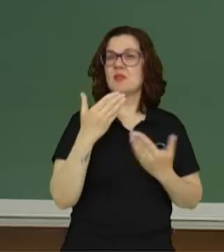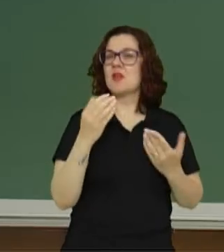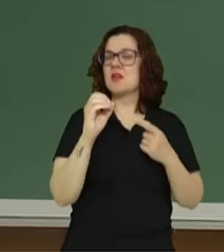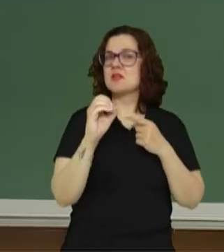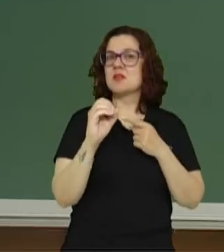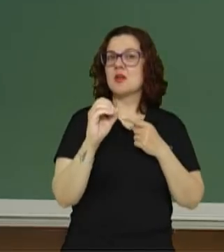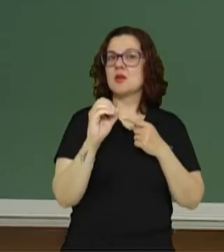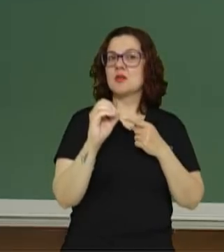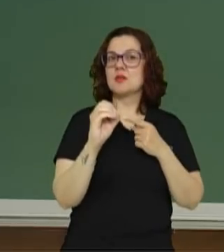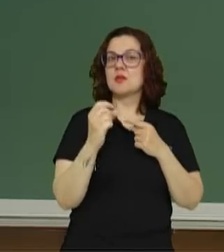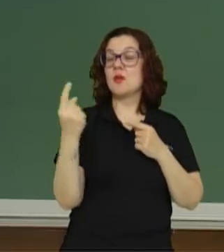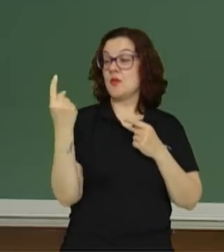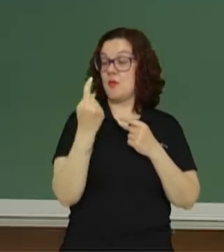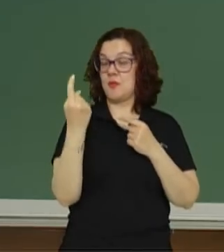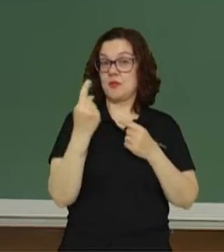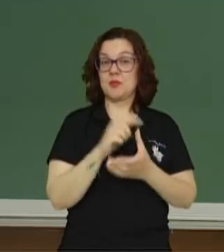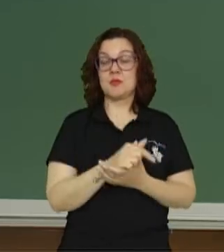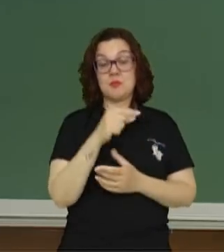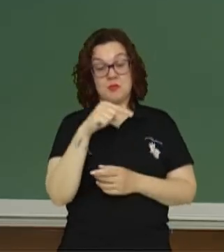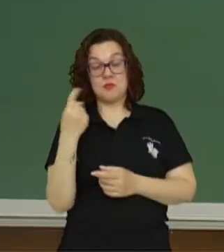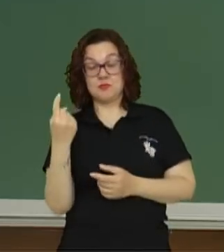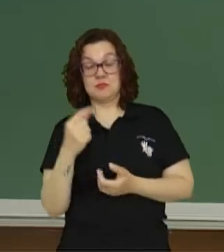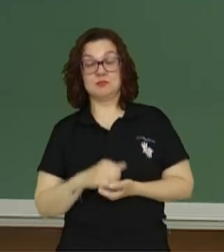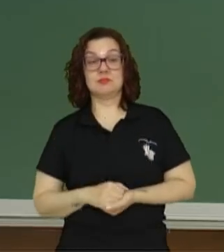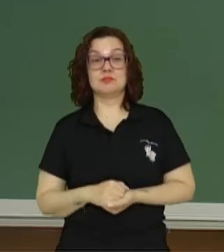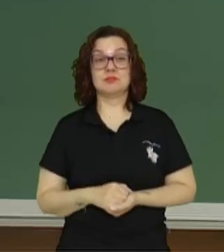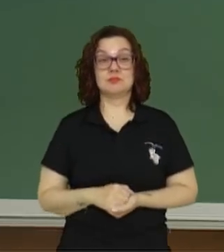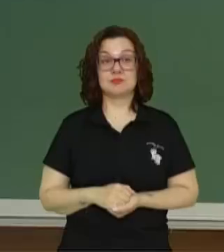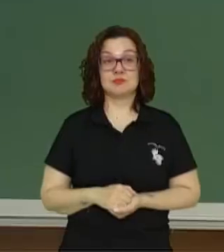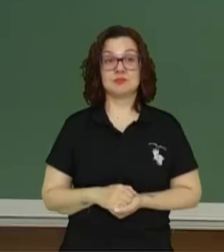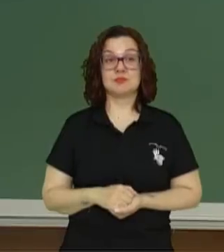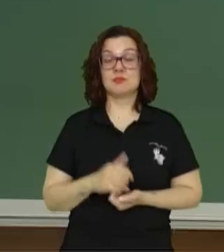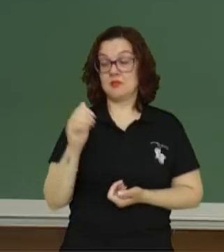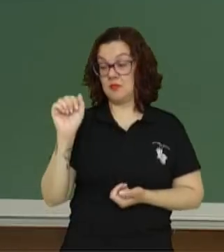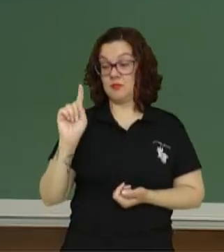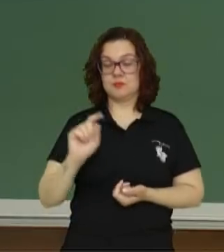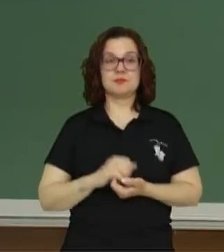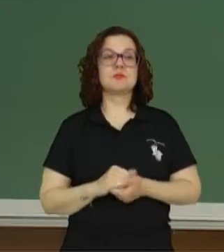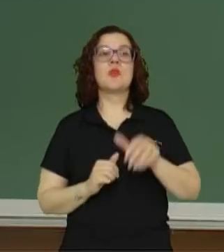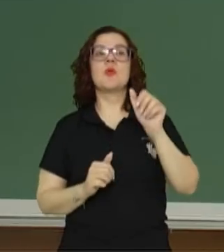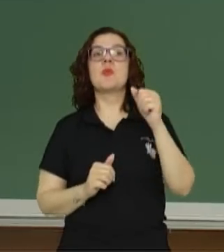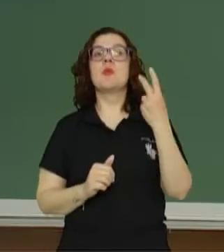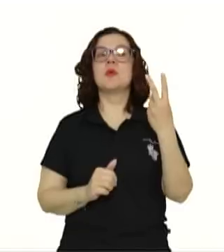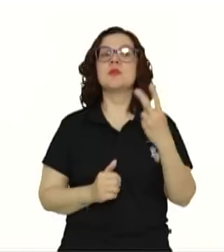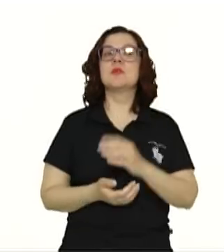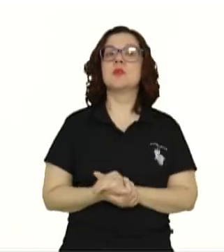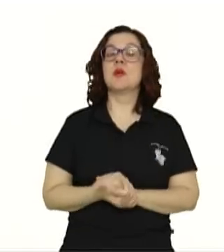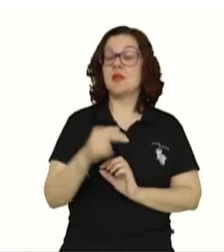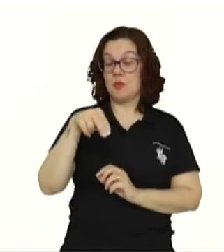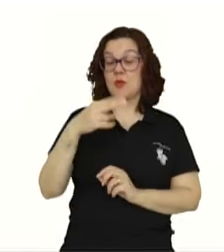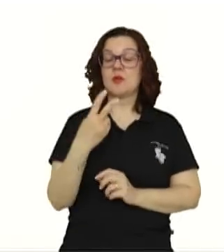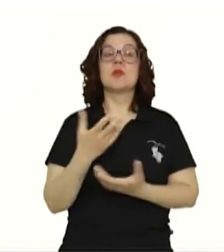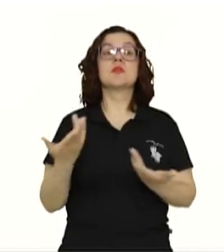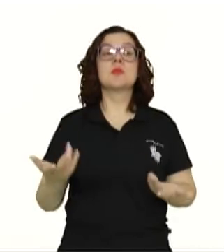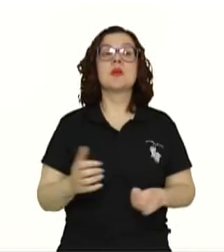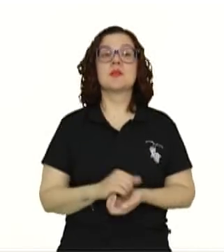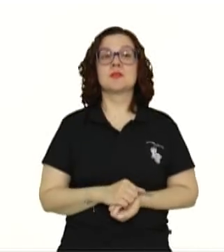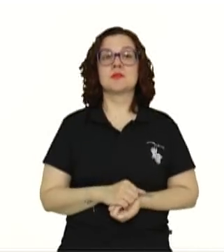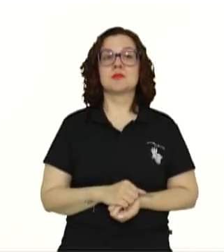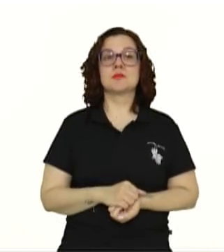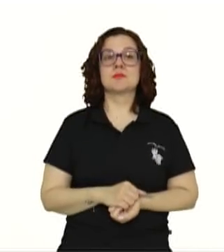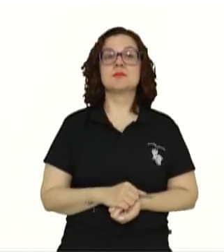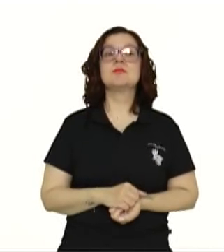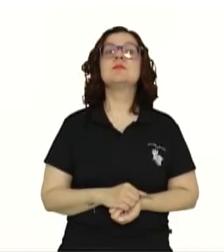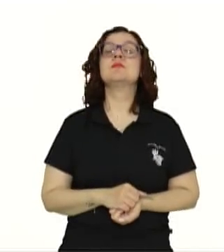0? É o meu primeiro termo menos 1. Então, o meu A1. E o meu A2? O meu N2, como é que vai ficar? É igual